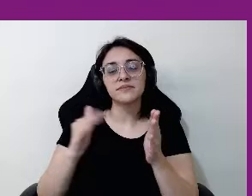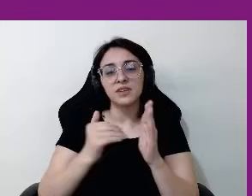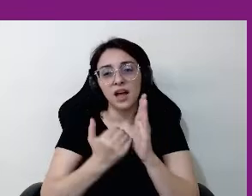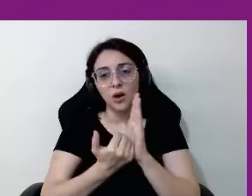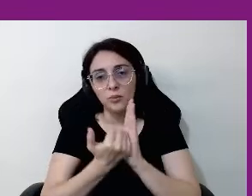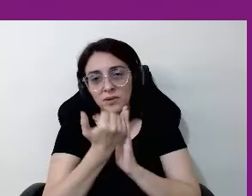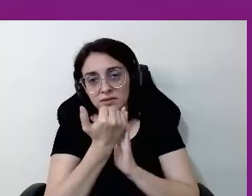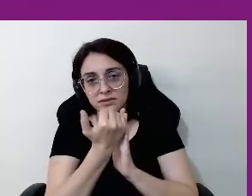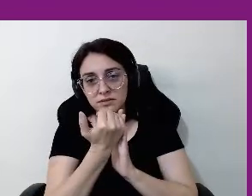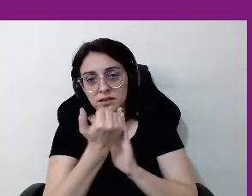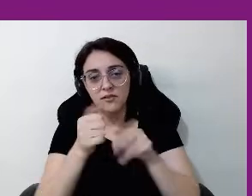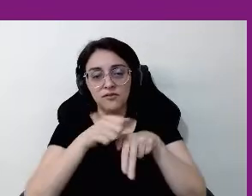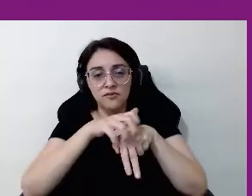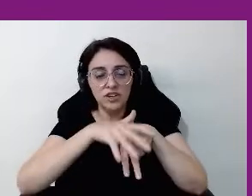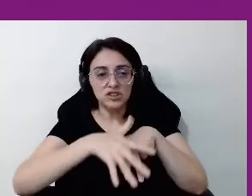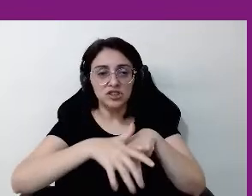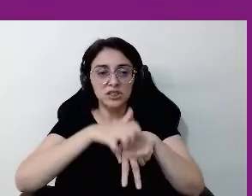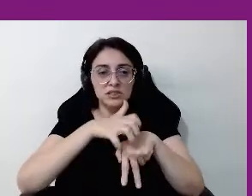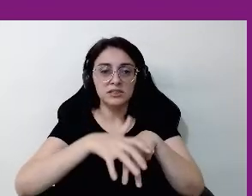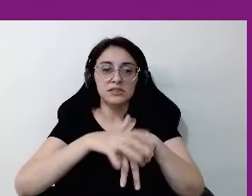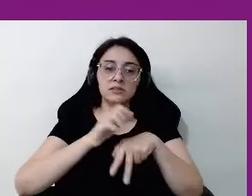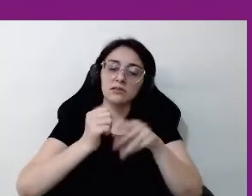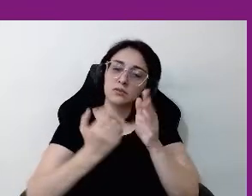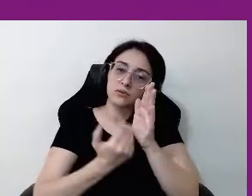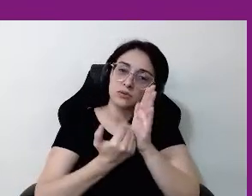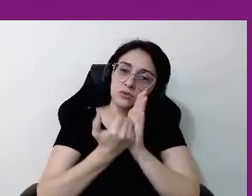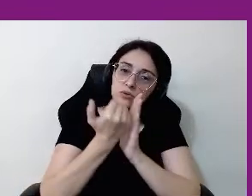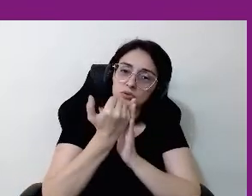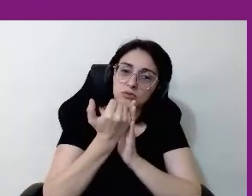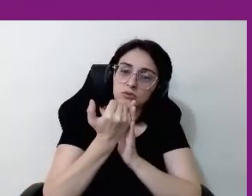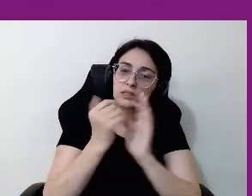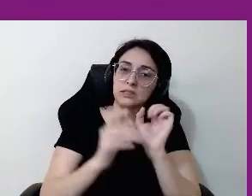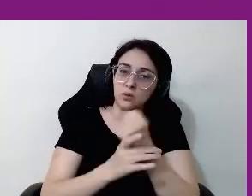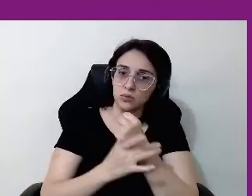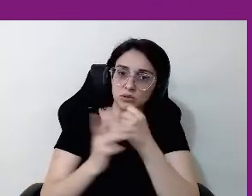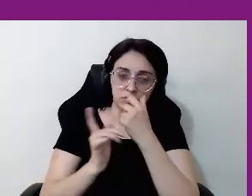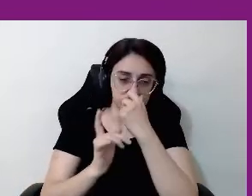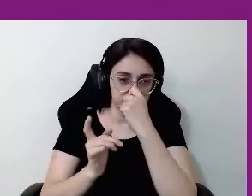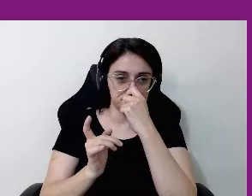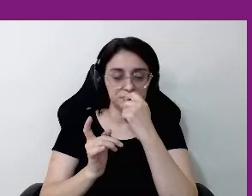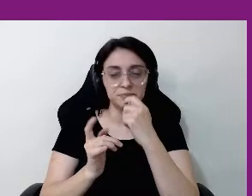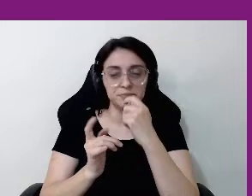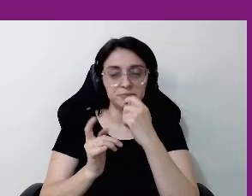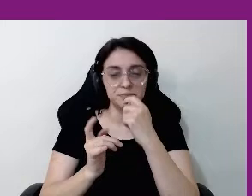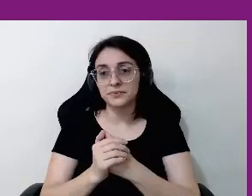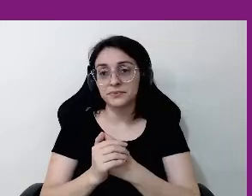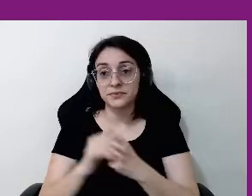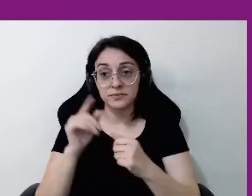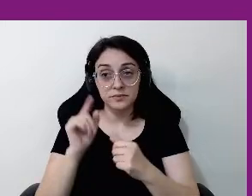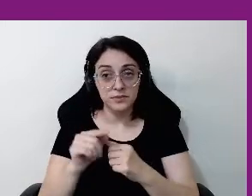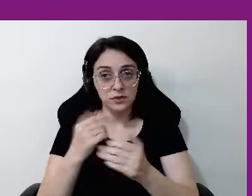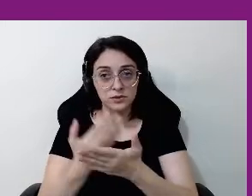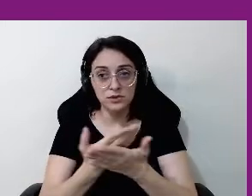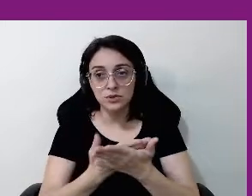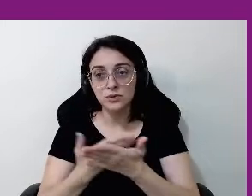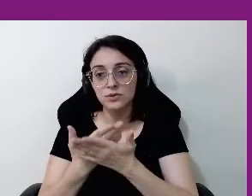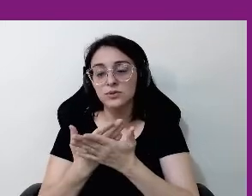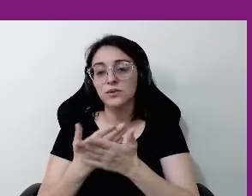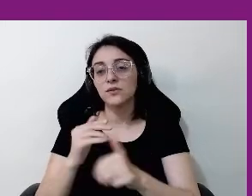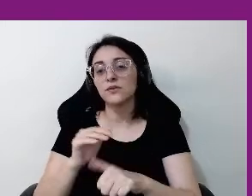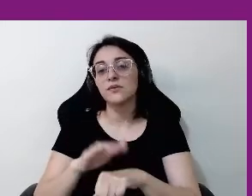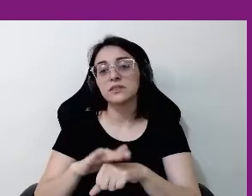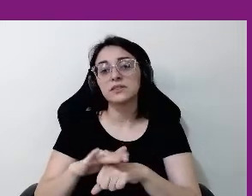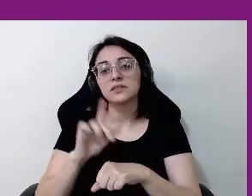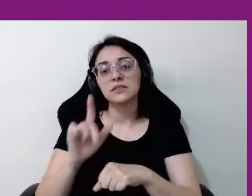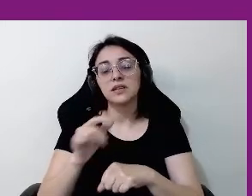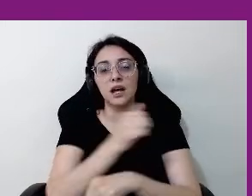aumenta com a ventilação mecânica automática, nós vamos dizer que não vai ser seguro, não é? Este é um estudo feito